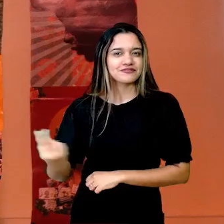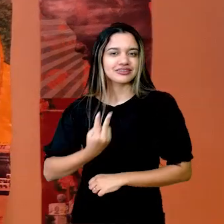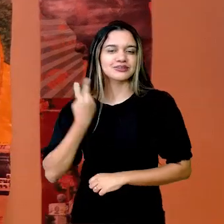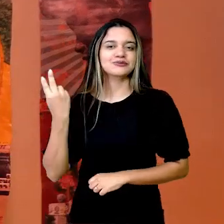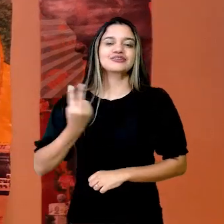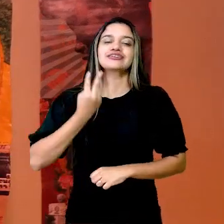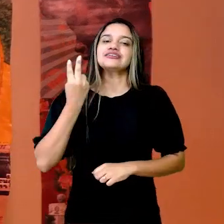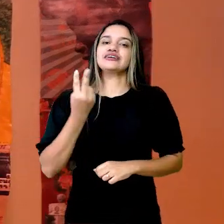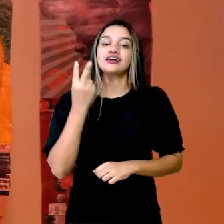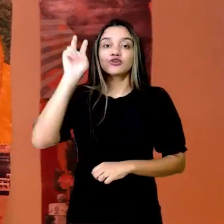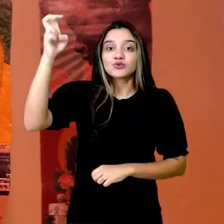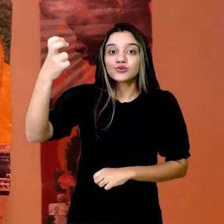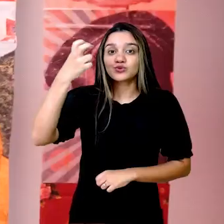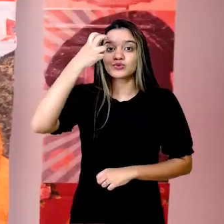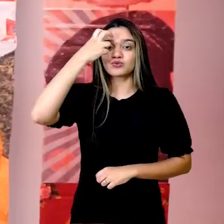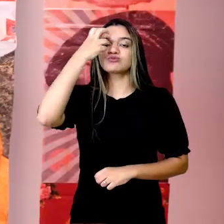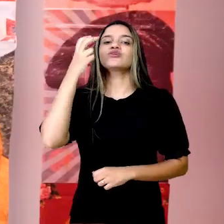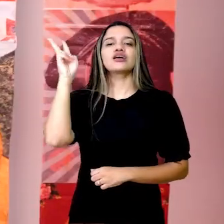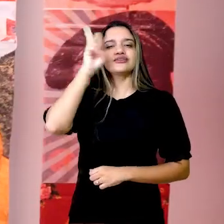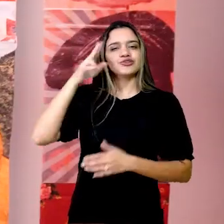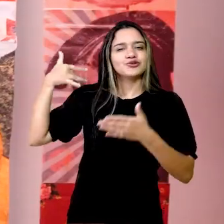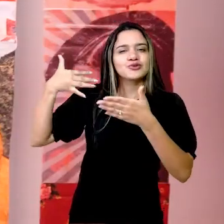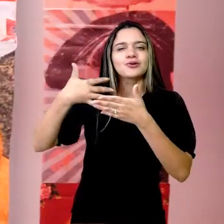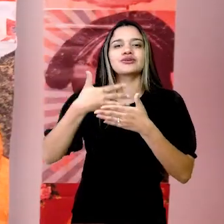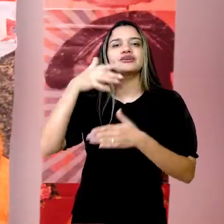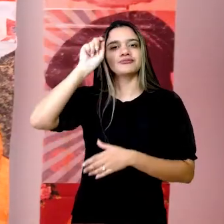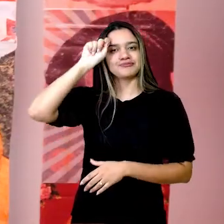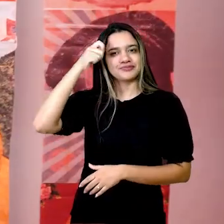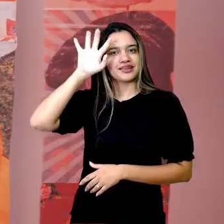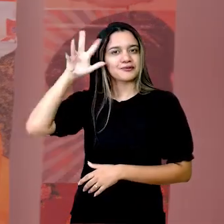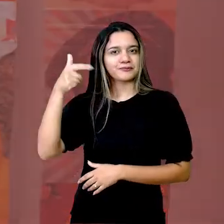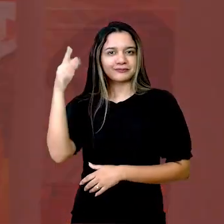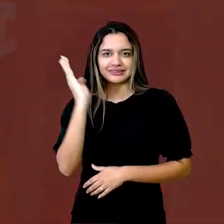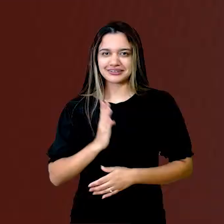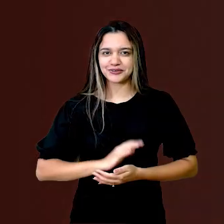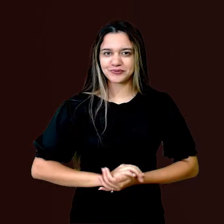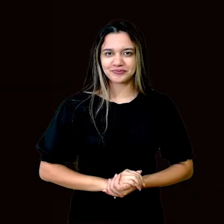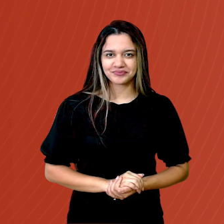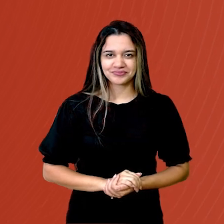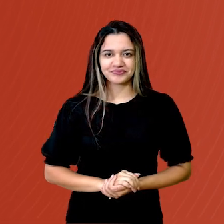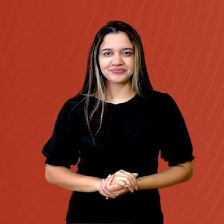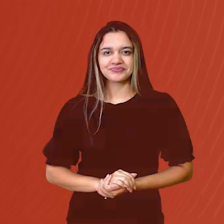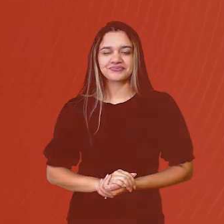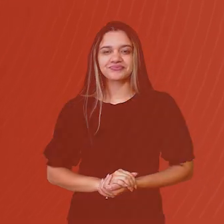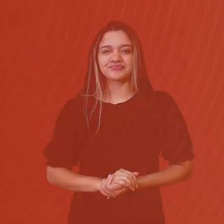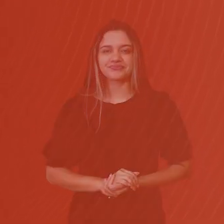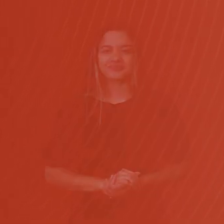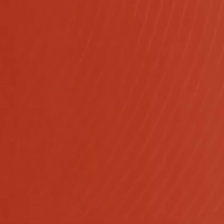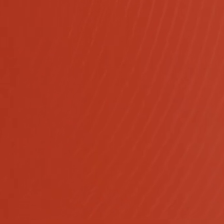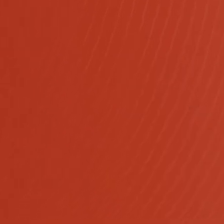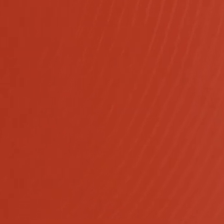valorizar a riqueza da cultura e da história afro-brasileira.